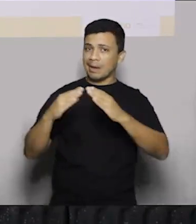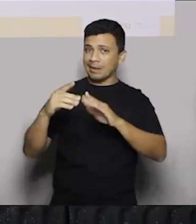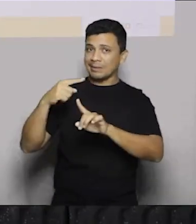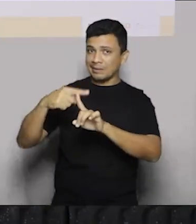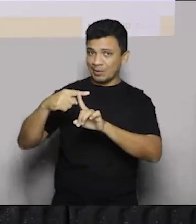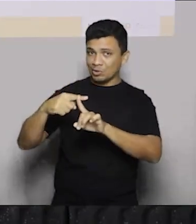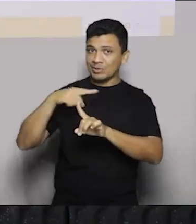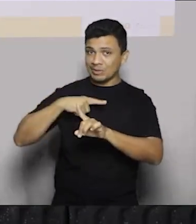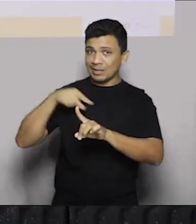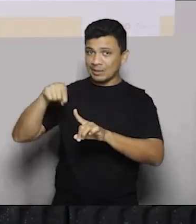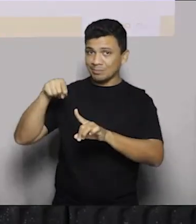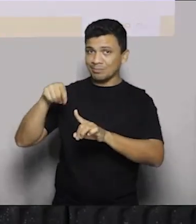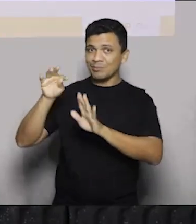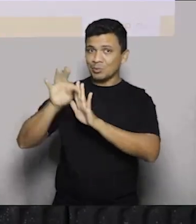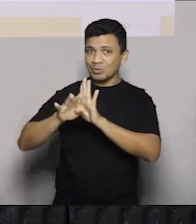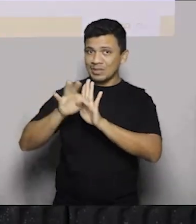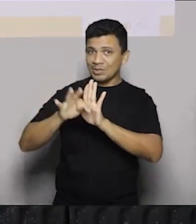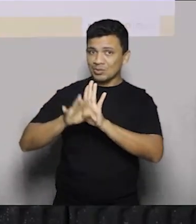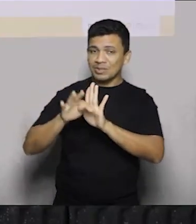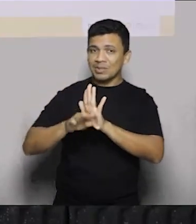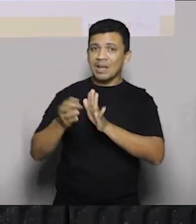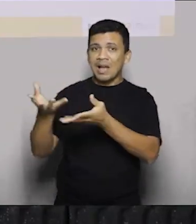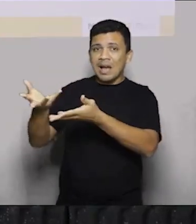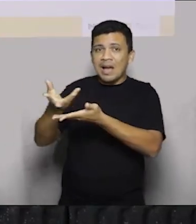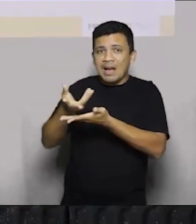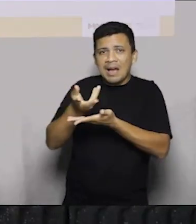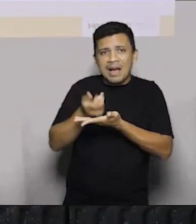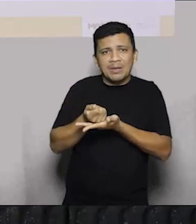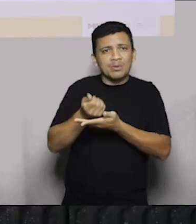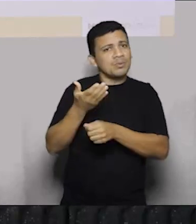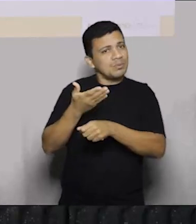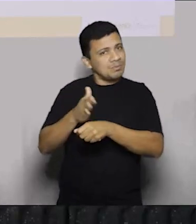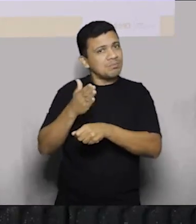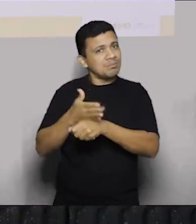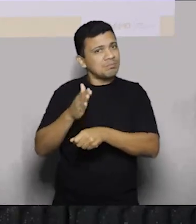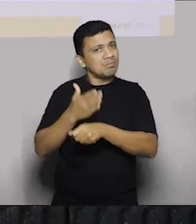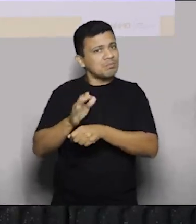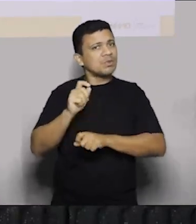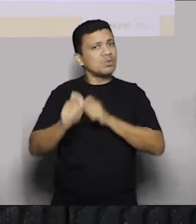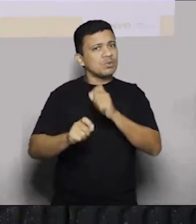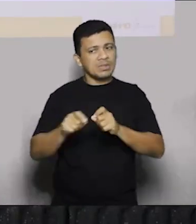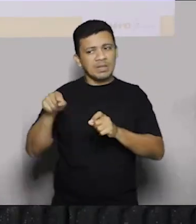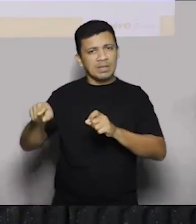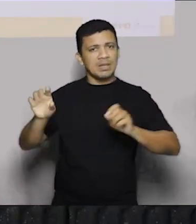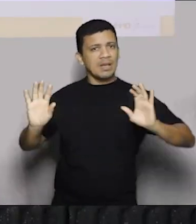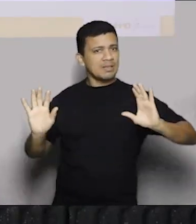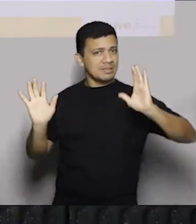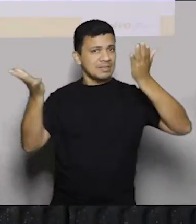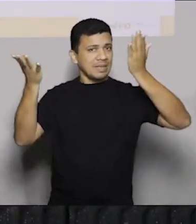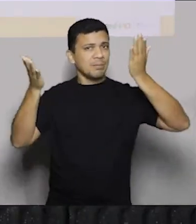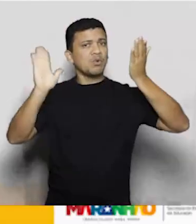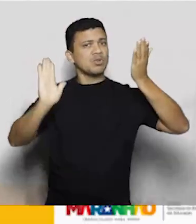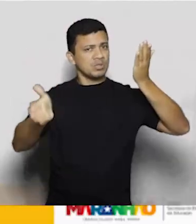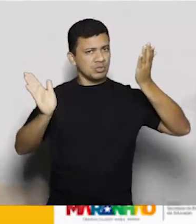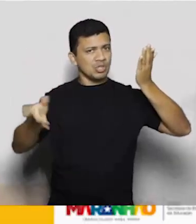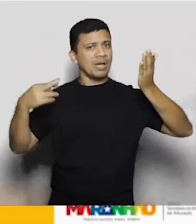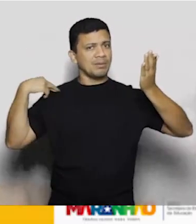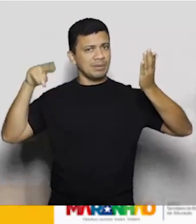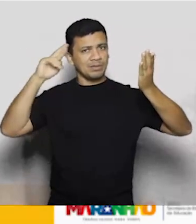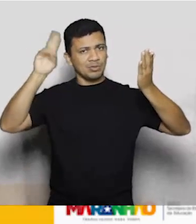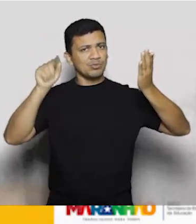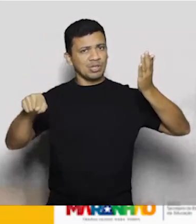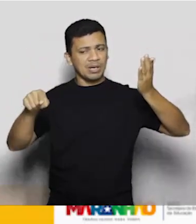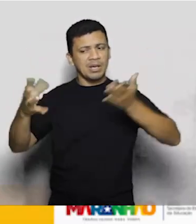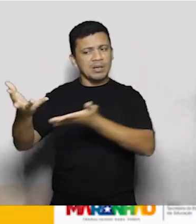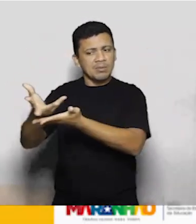igreja, adotou as práticas descritas de absorver cerimônias que já existiam e torná-las